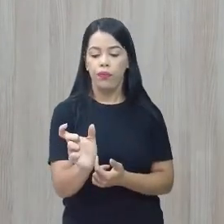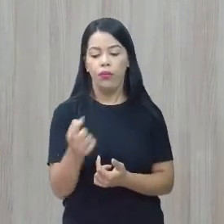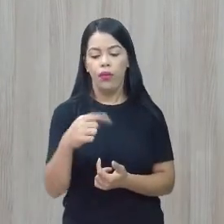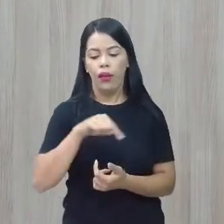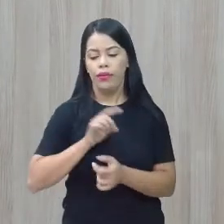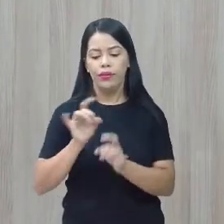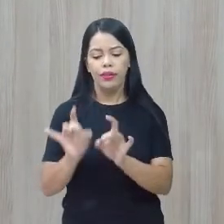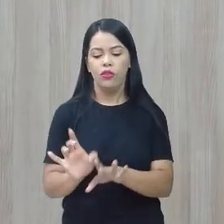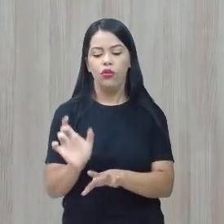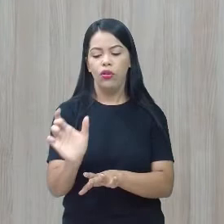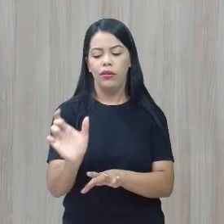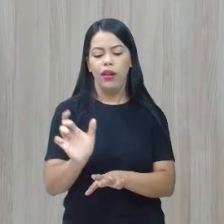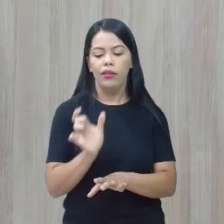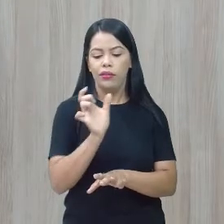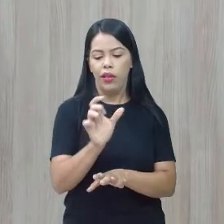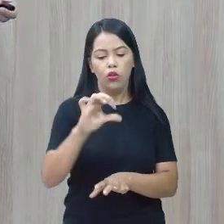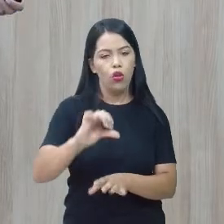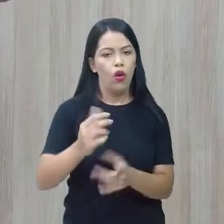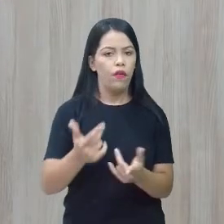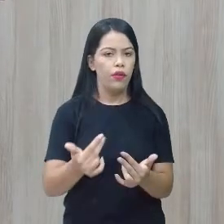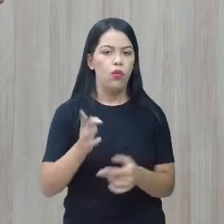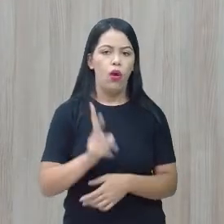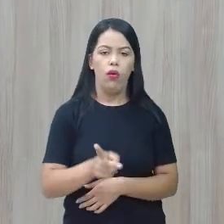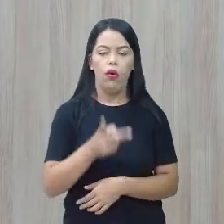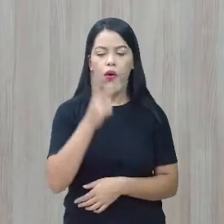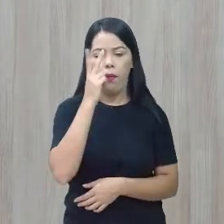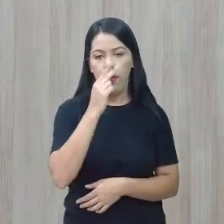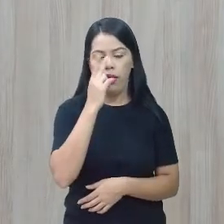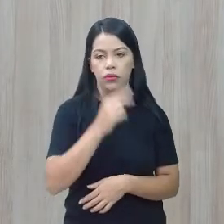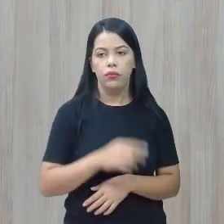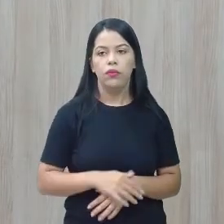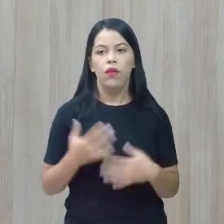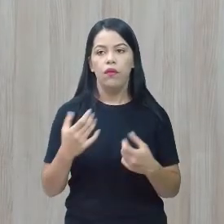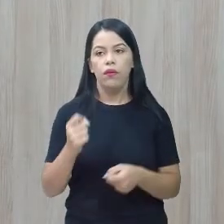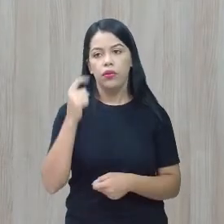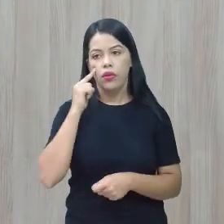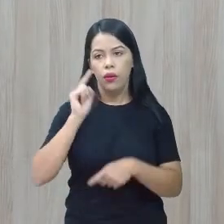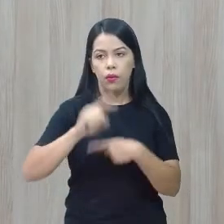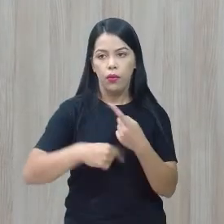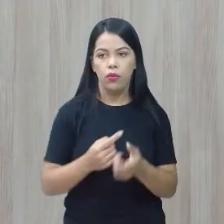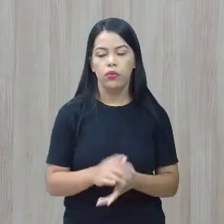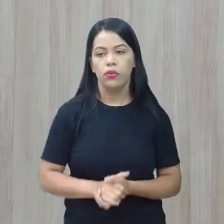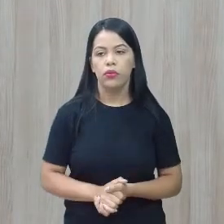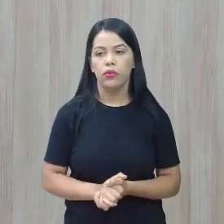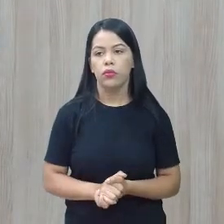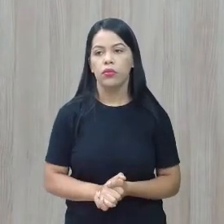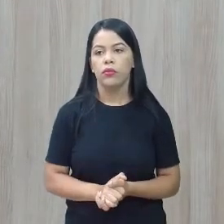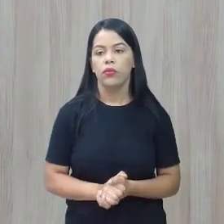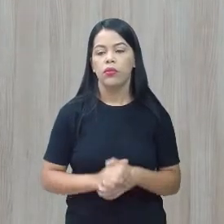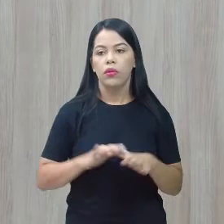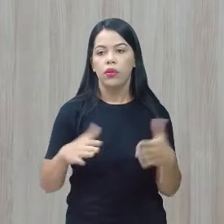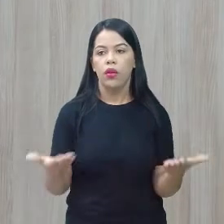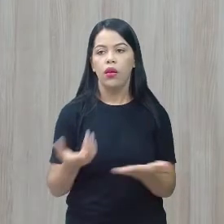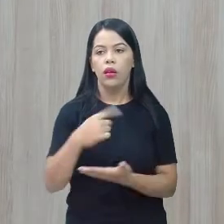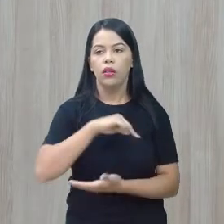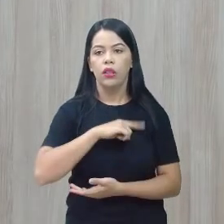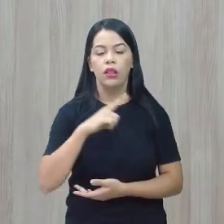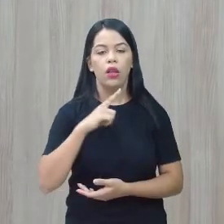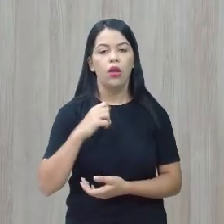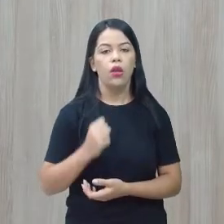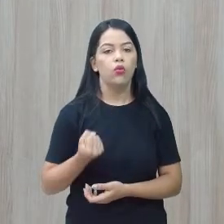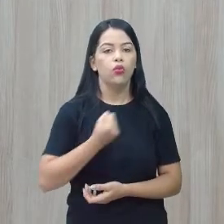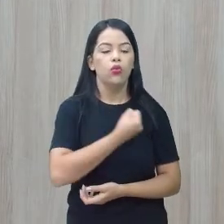gente deixou o número do mesmo jeito, tá certo? Vamos ver um próximo. Aqui a gente tem agora o número